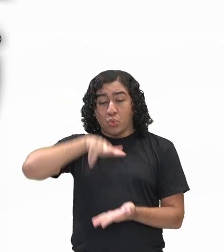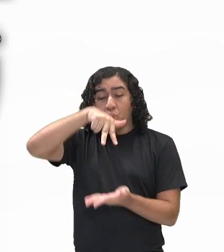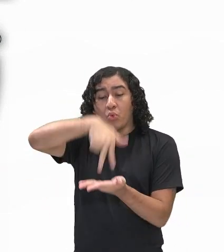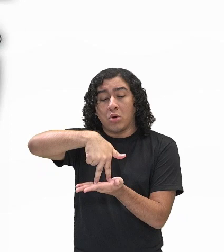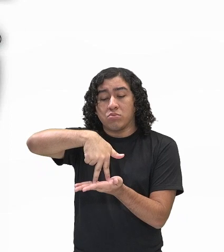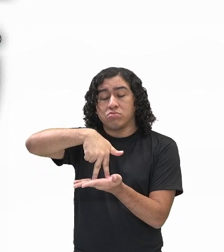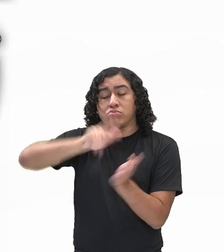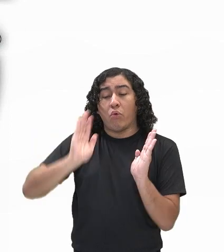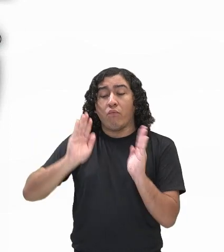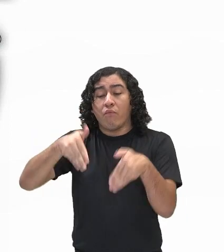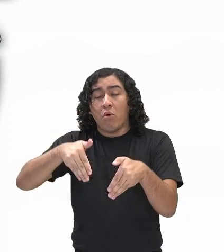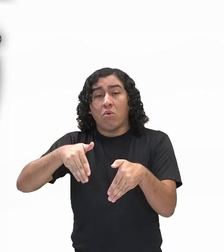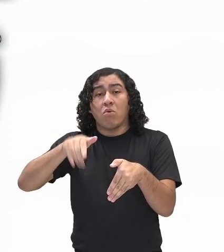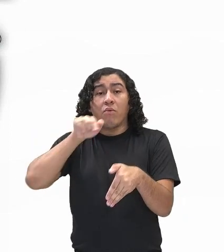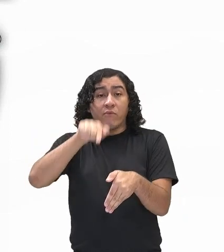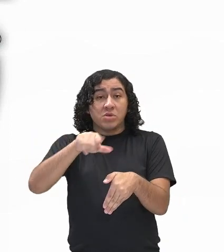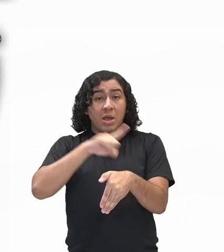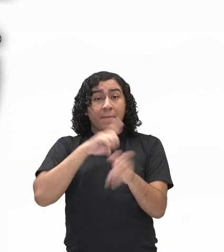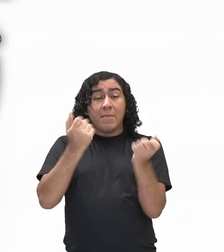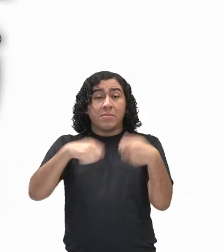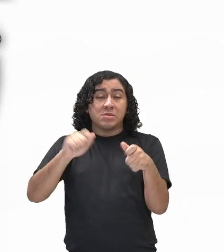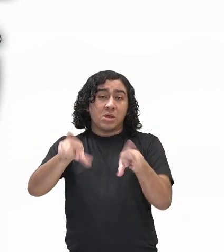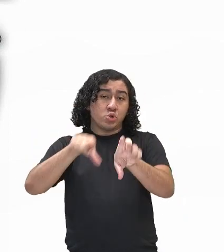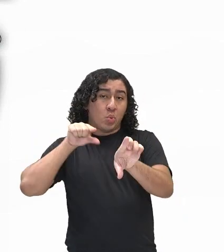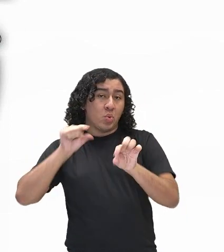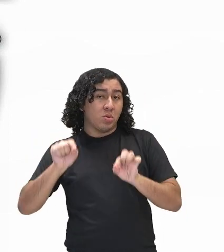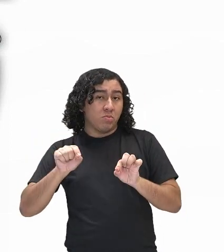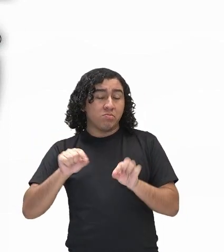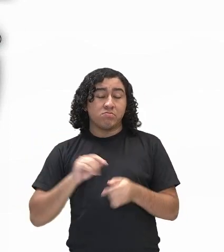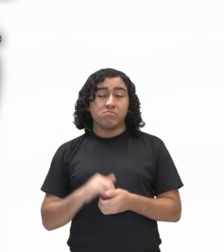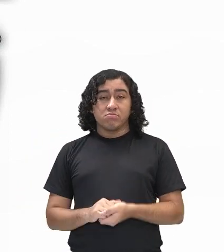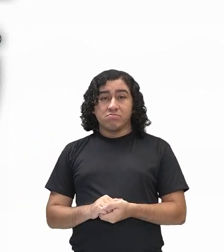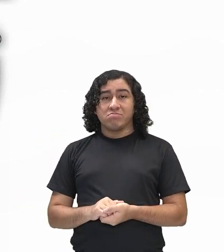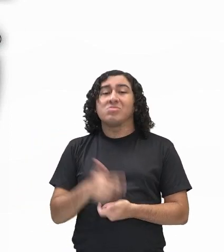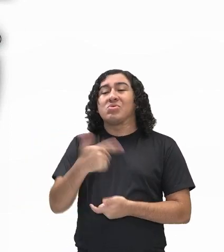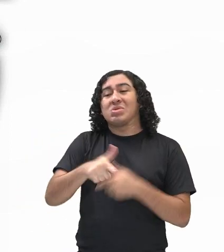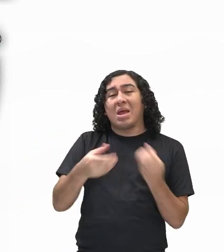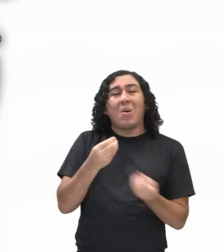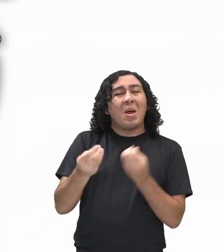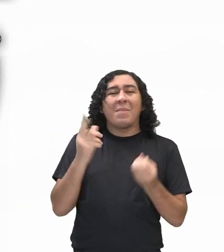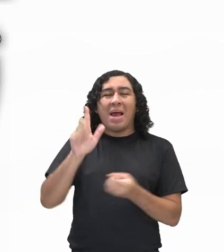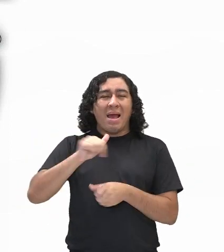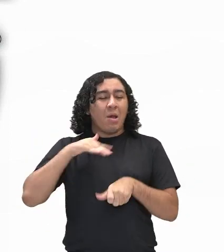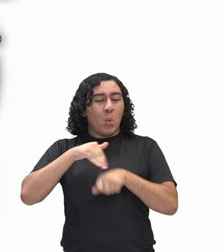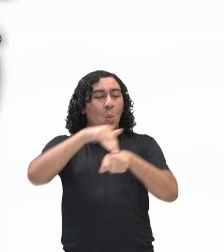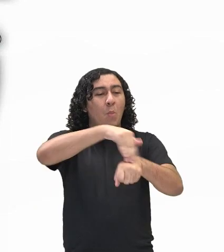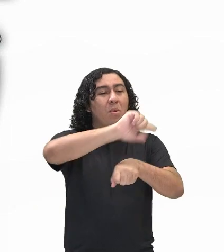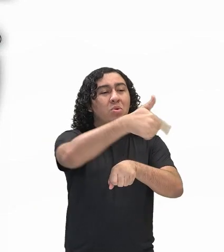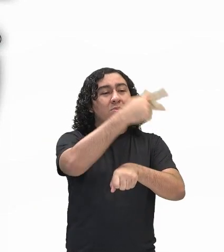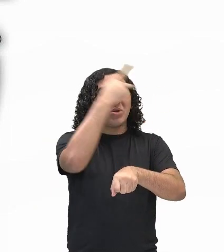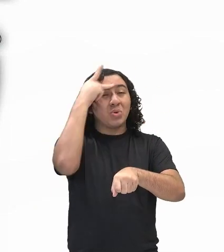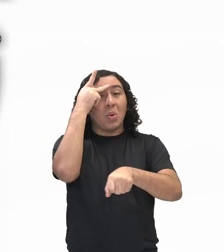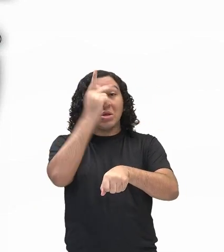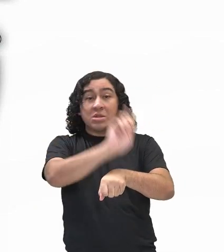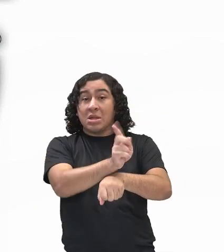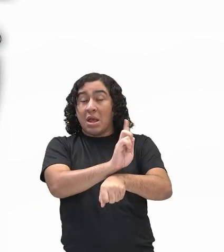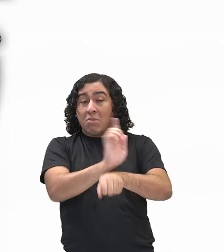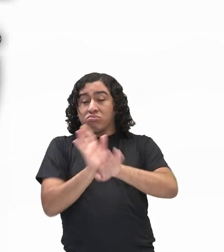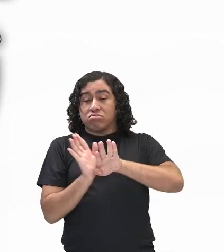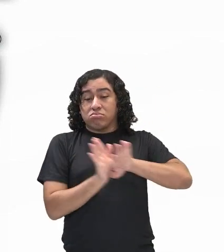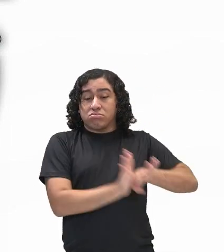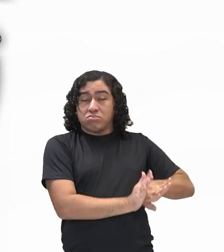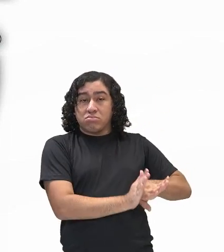É você que é o juízo de valor naquele momento. Então não adianta colocar a culpa no outro. Essa perspectiva, ela